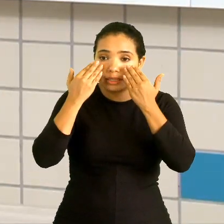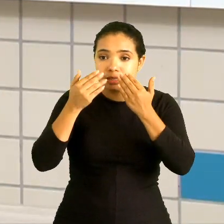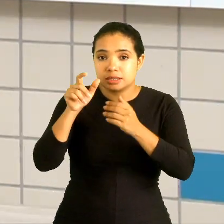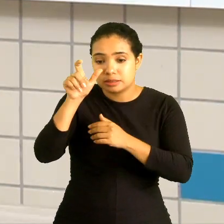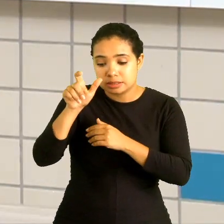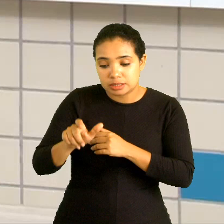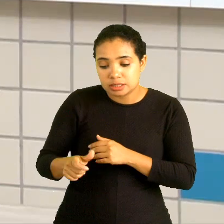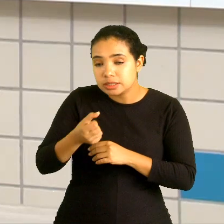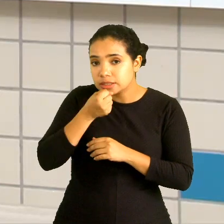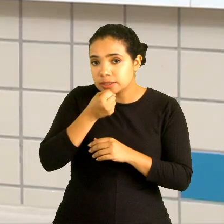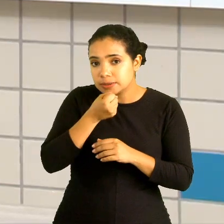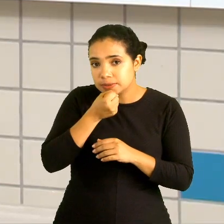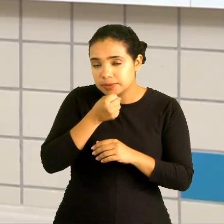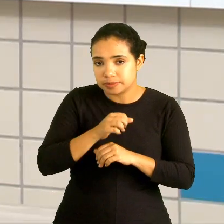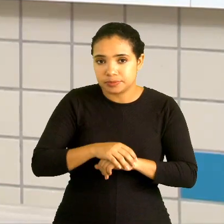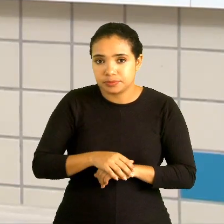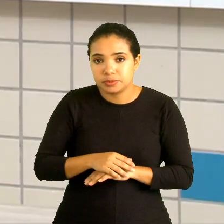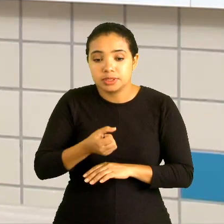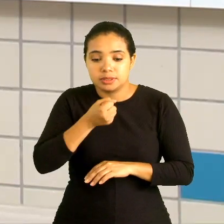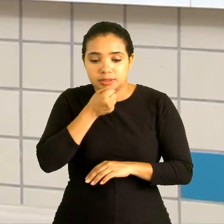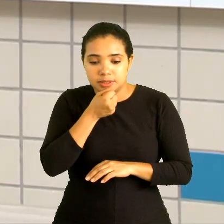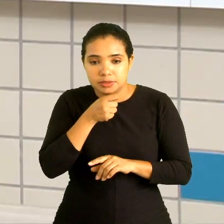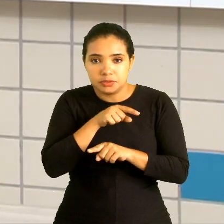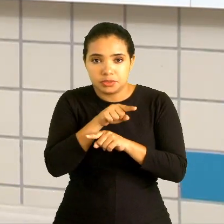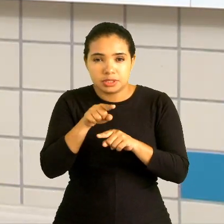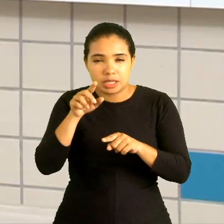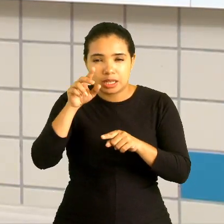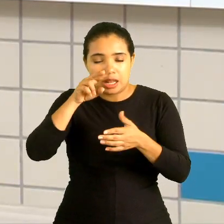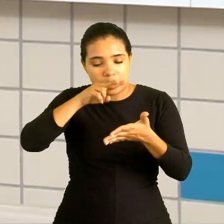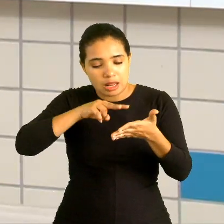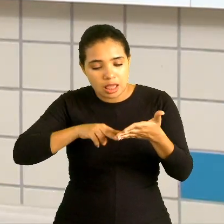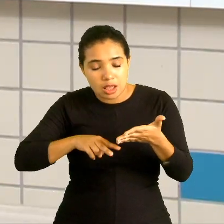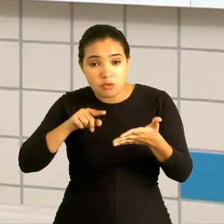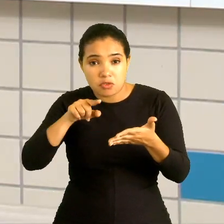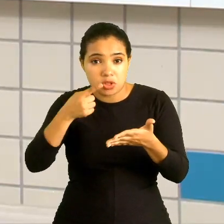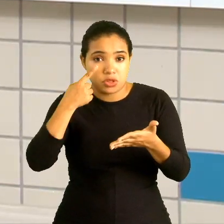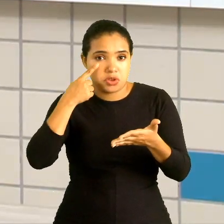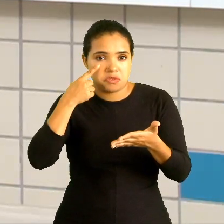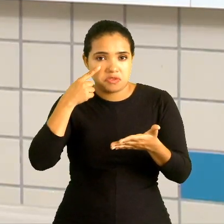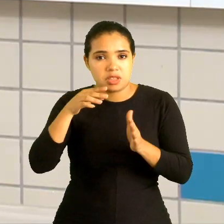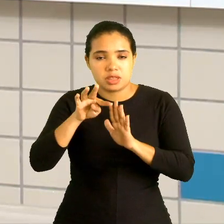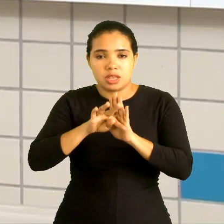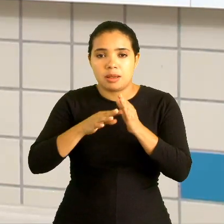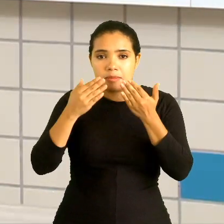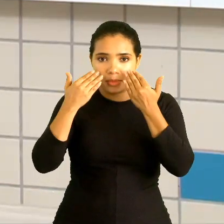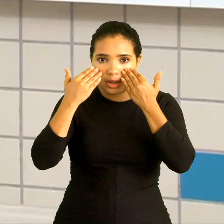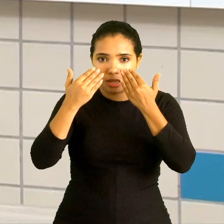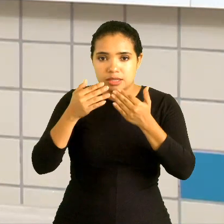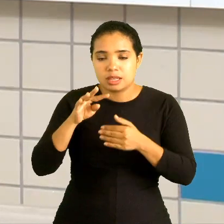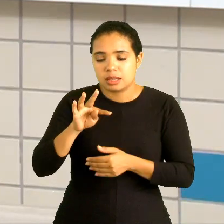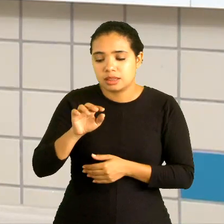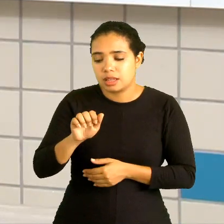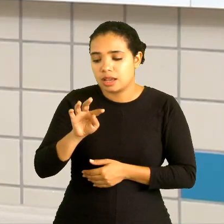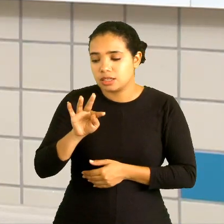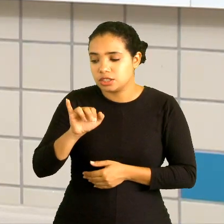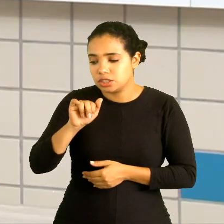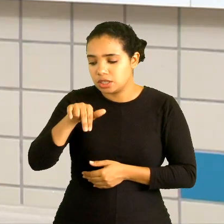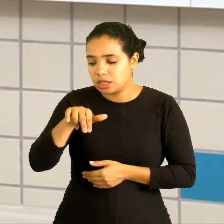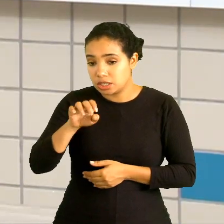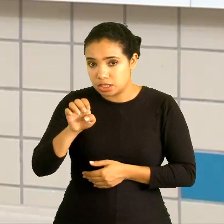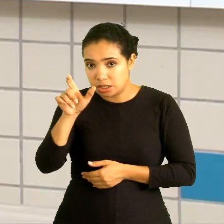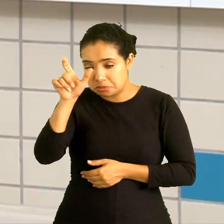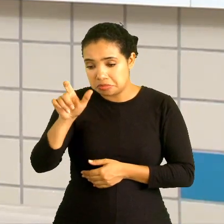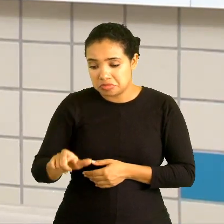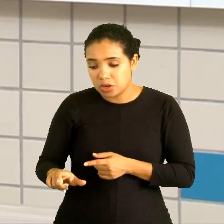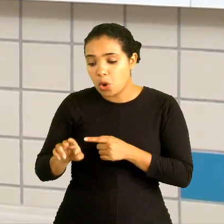apresentação do seu entrevistado. Na entrevista que nós lemos, vocês viram que teve a apresentação da Tatiane, o nome